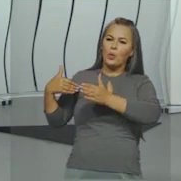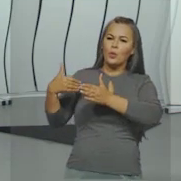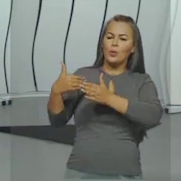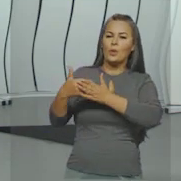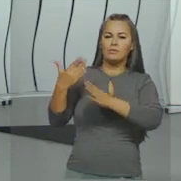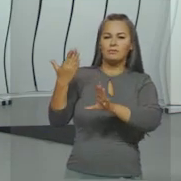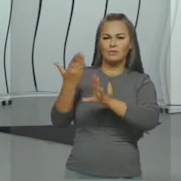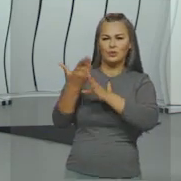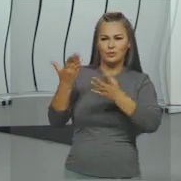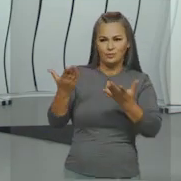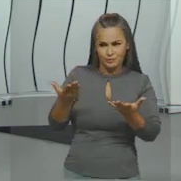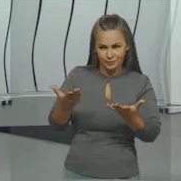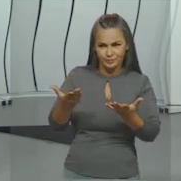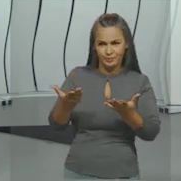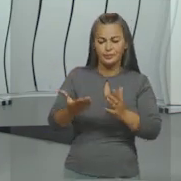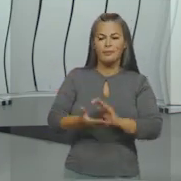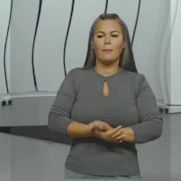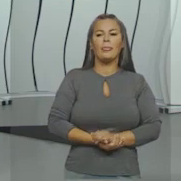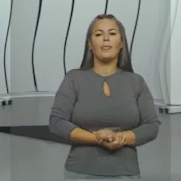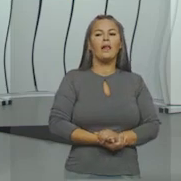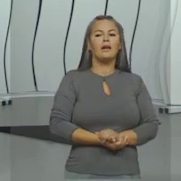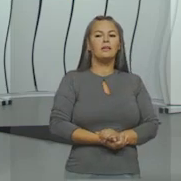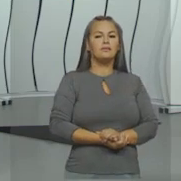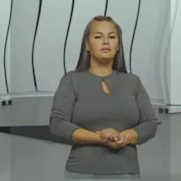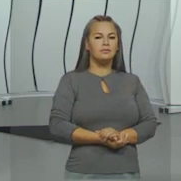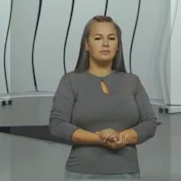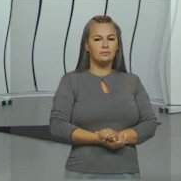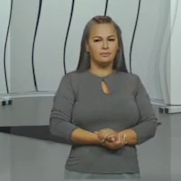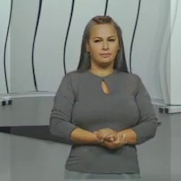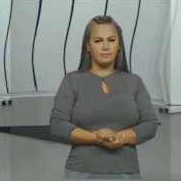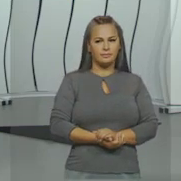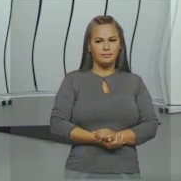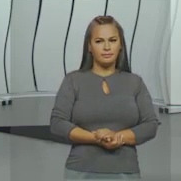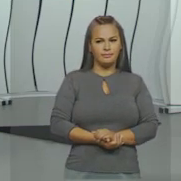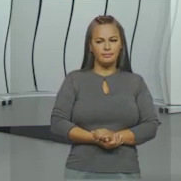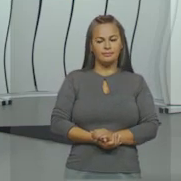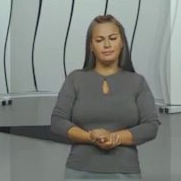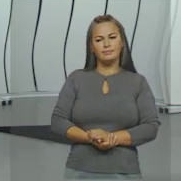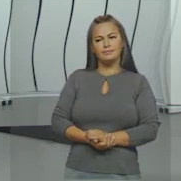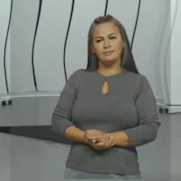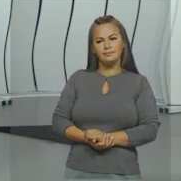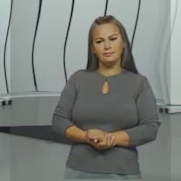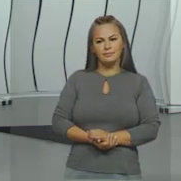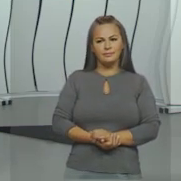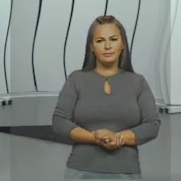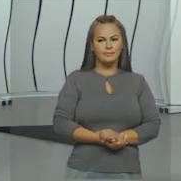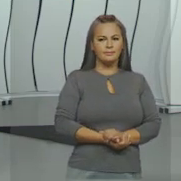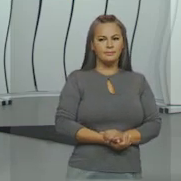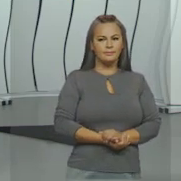Ok. Vamos lá. Quase que eu faço coisa errada aqui.